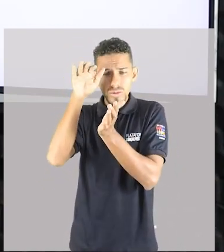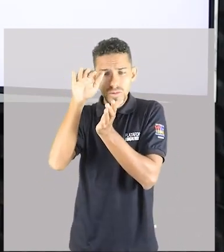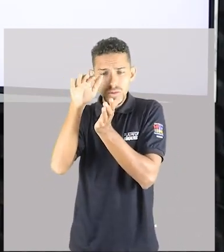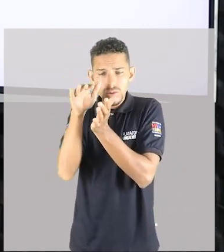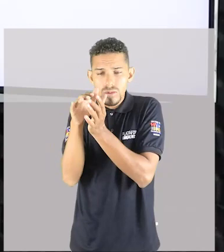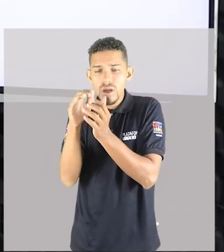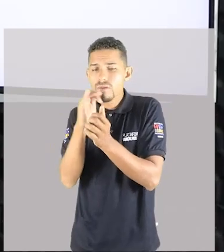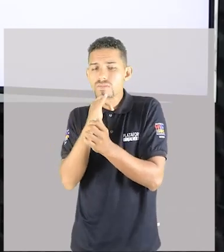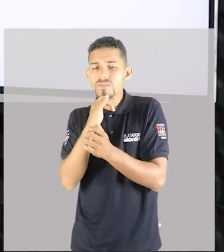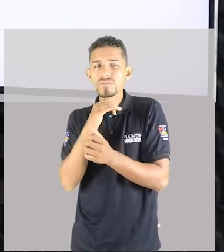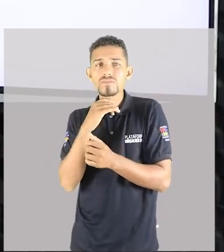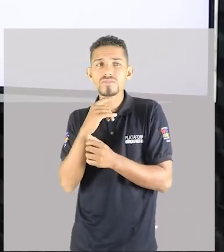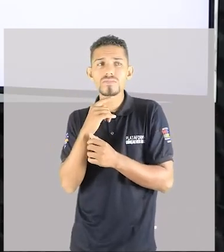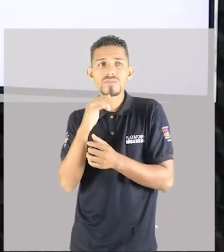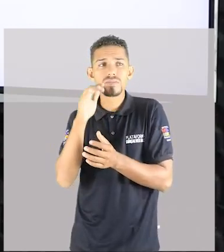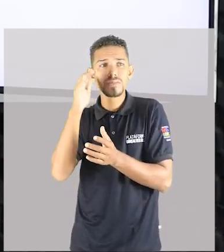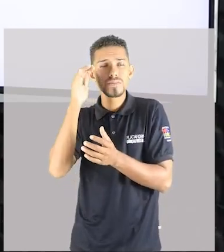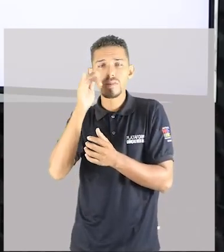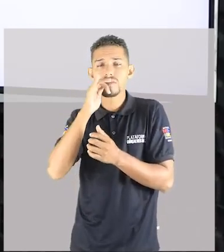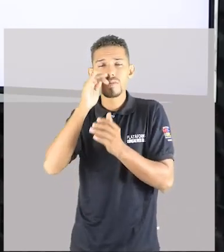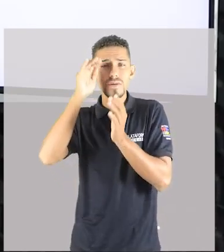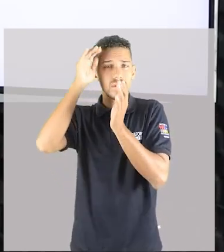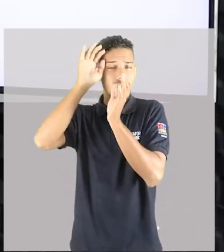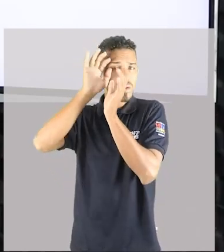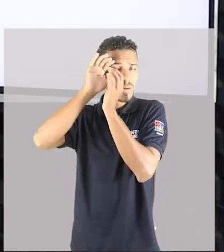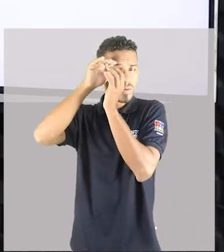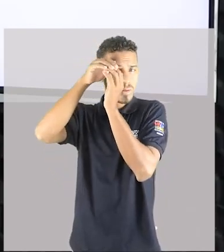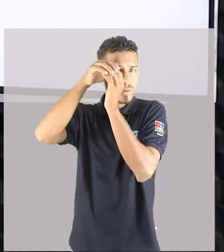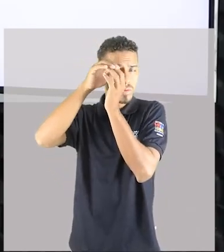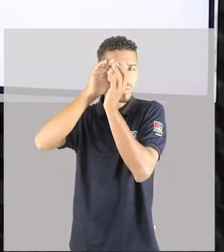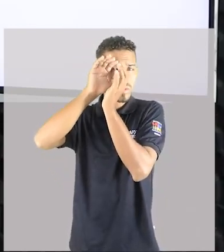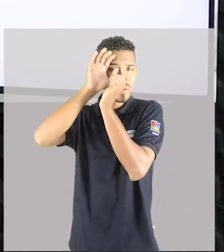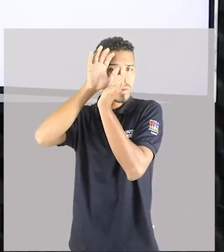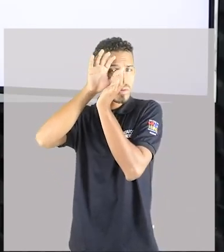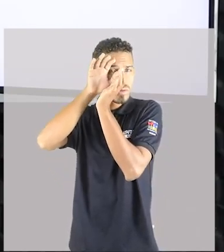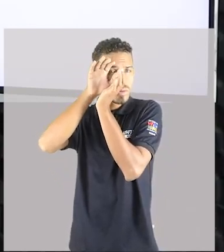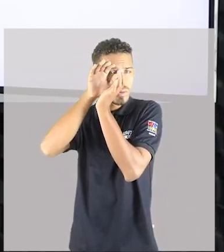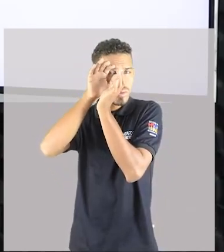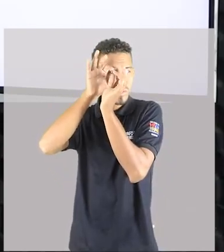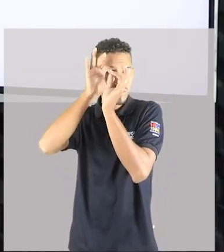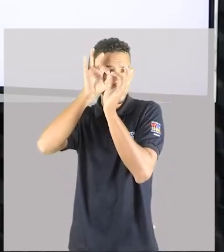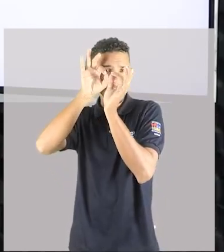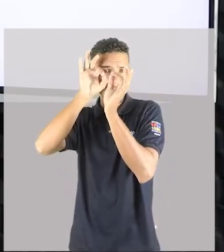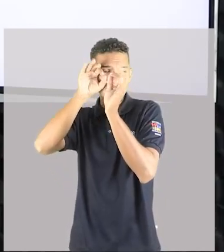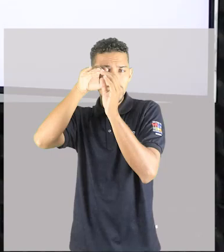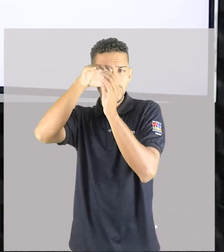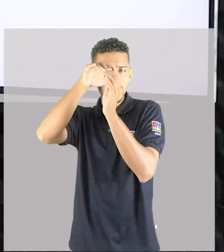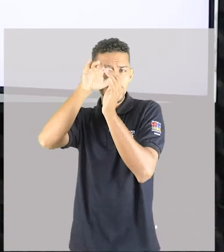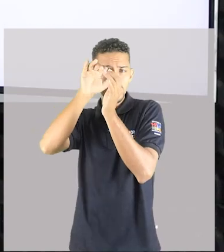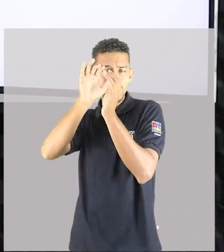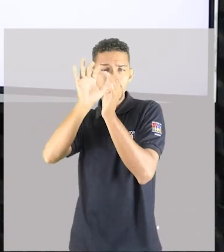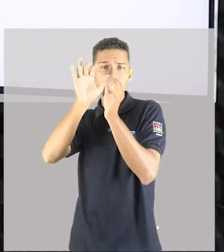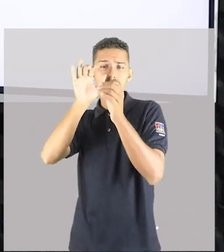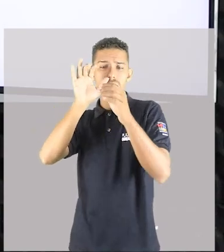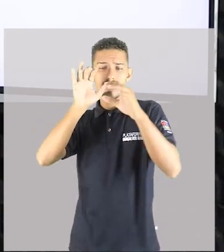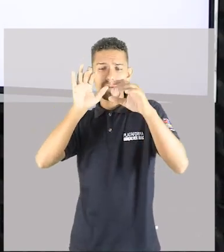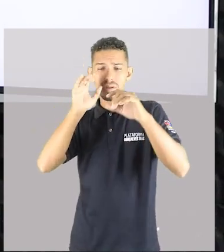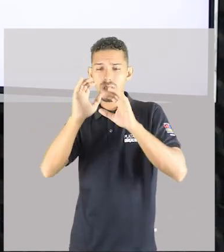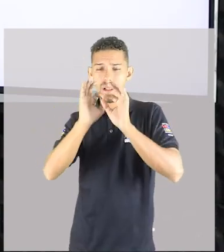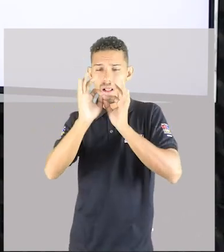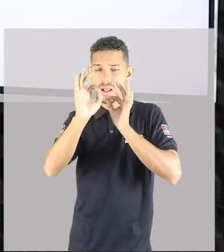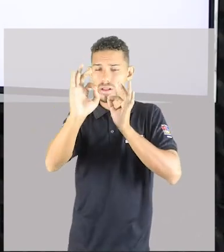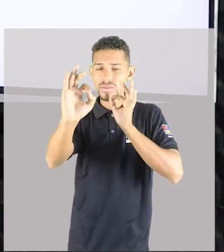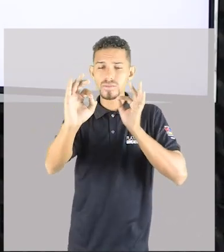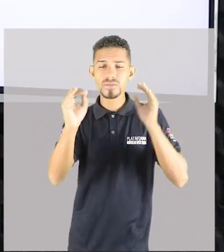e faz com que ele, achatado em cima e embaixo, faz com que ele se alongue um pouco. De objetos distantes,